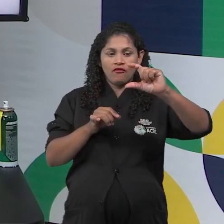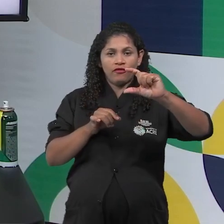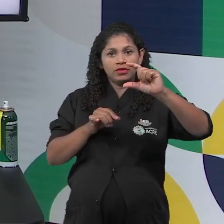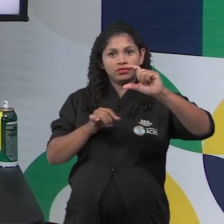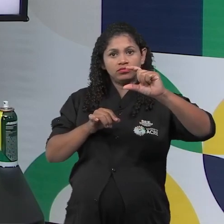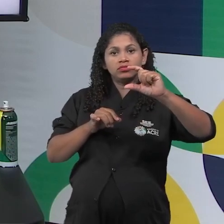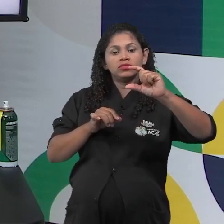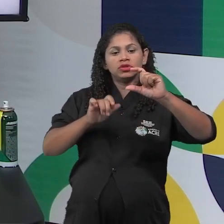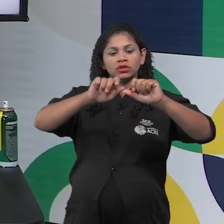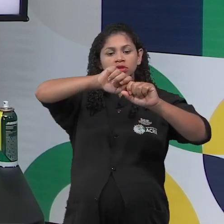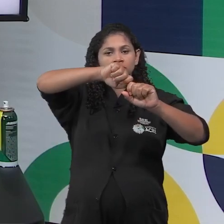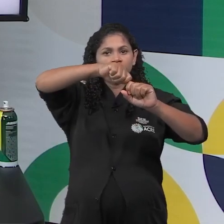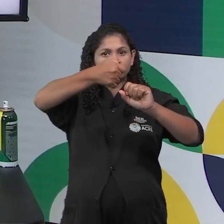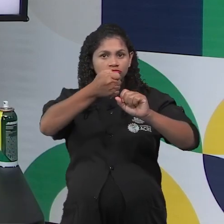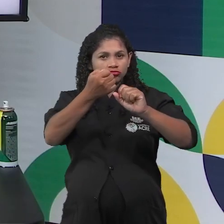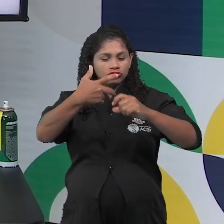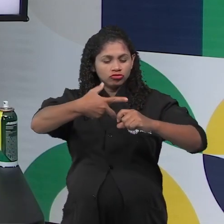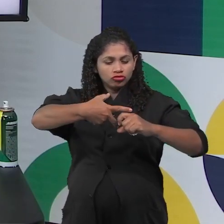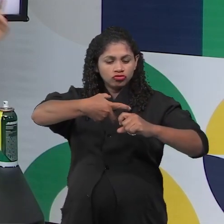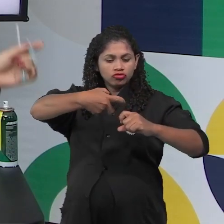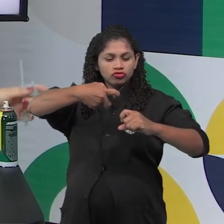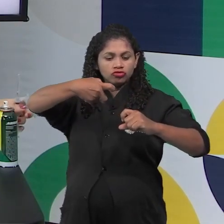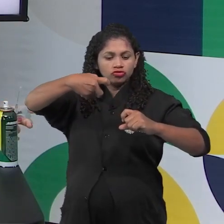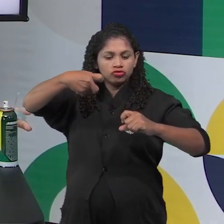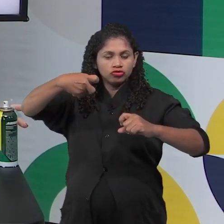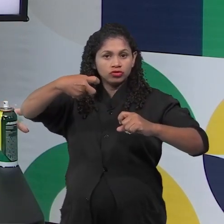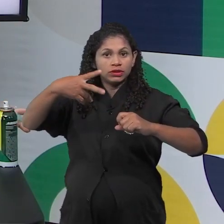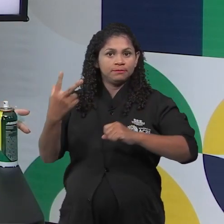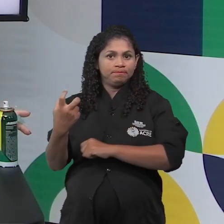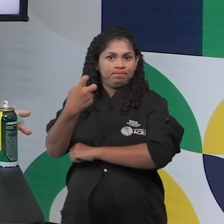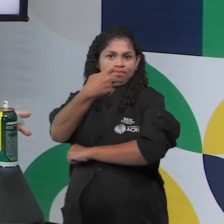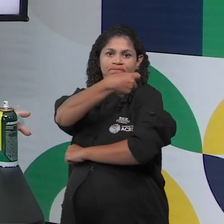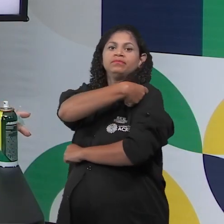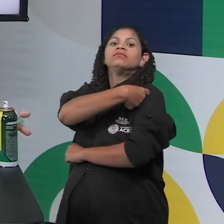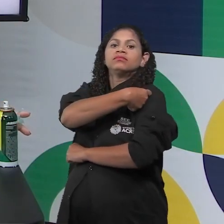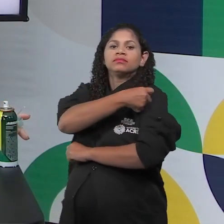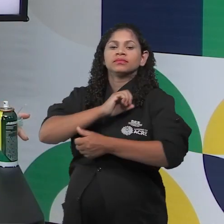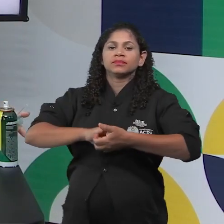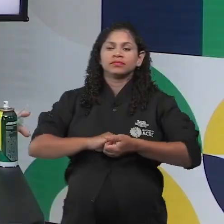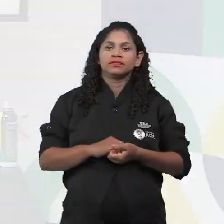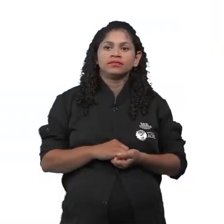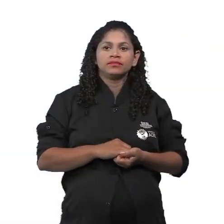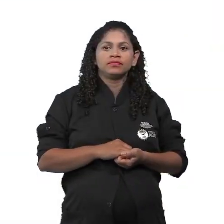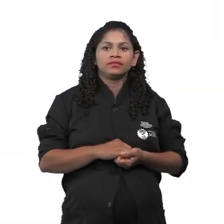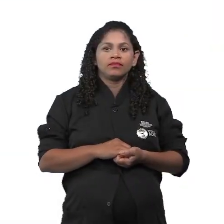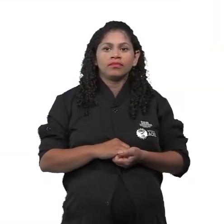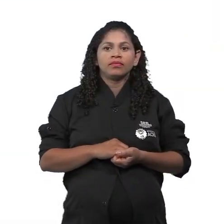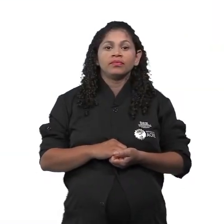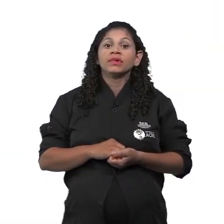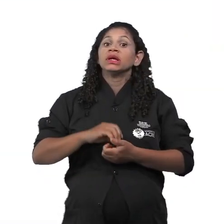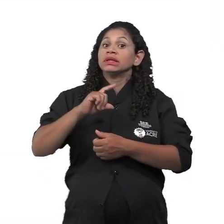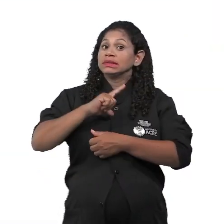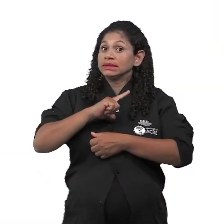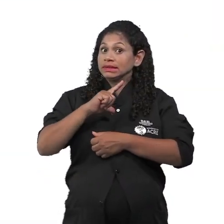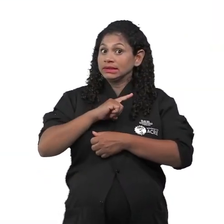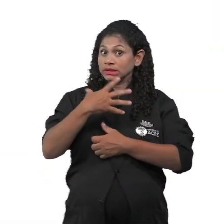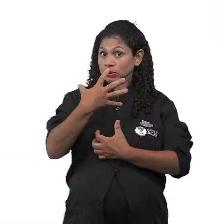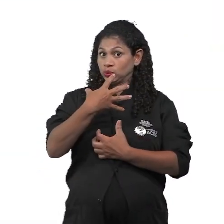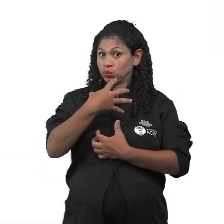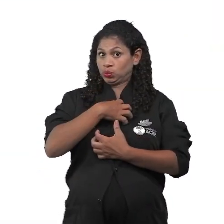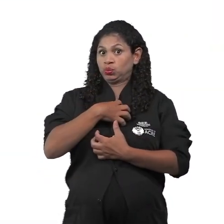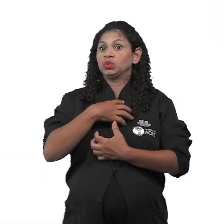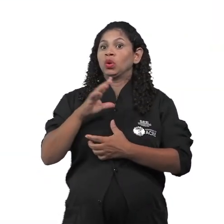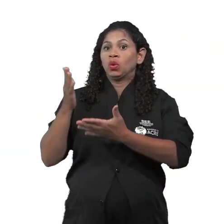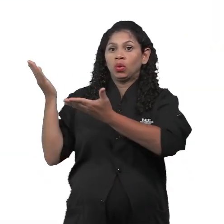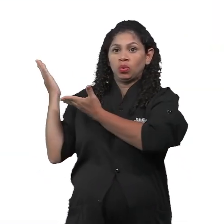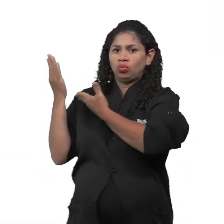coloca aqui na injeção e faz a aplicação desse medicamento. Então aqui, ó, a gente tem as formas, né, de